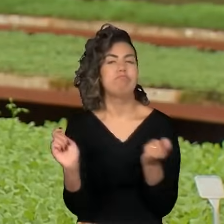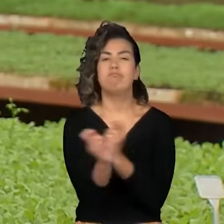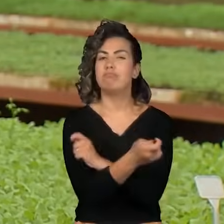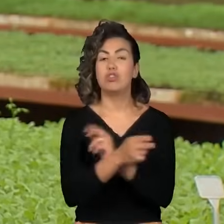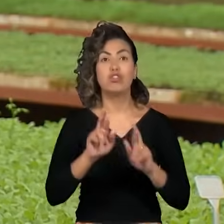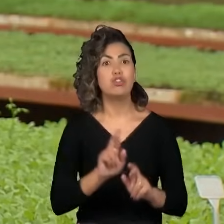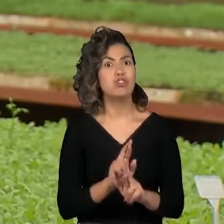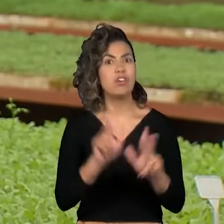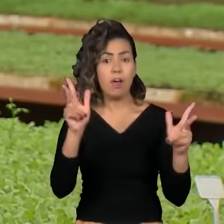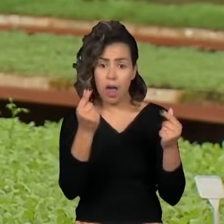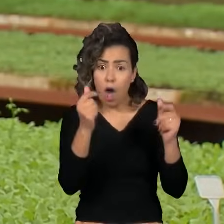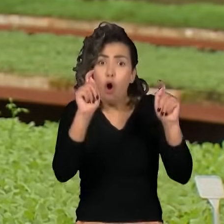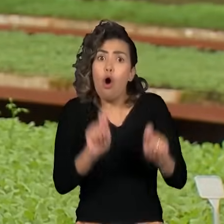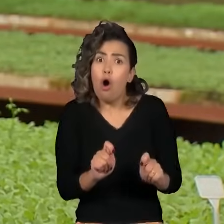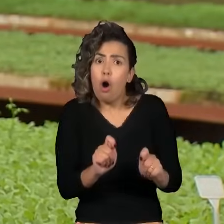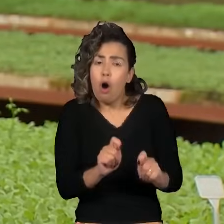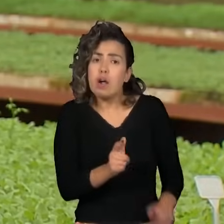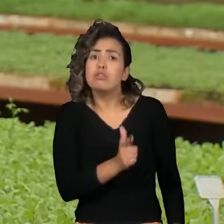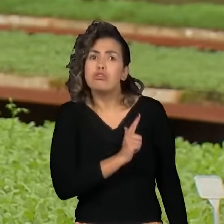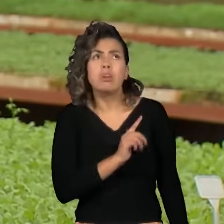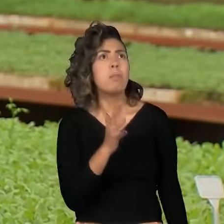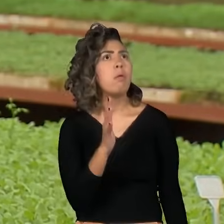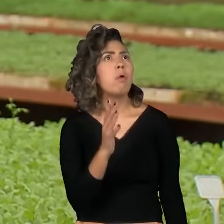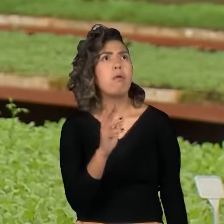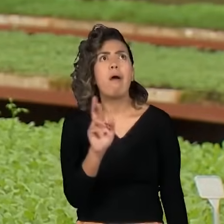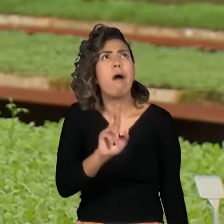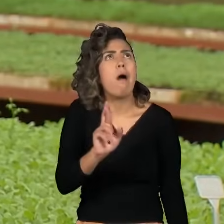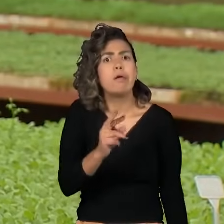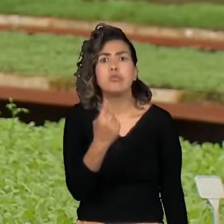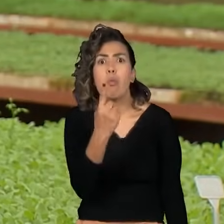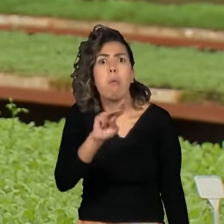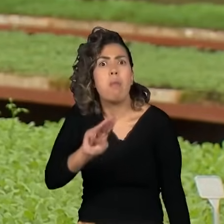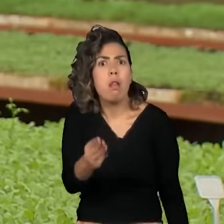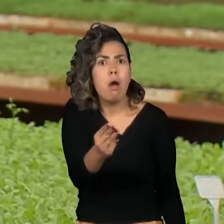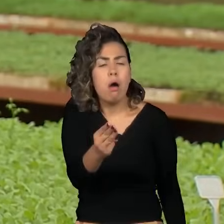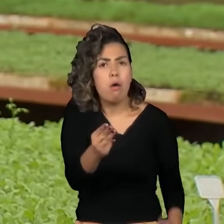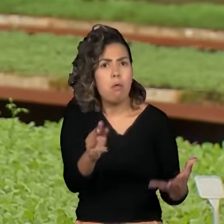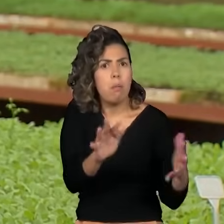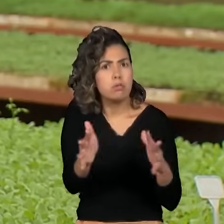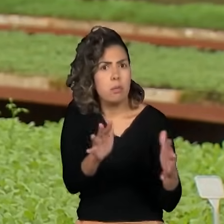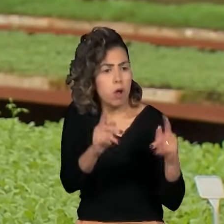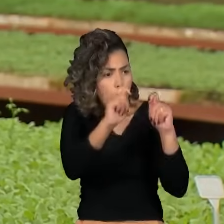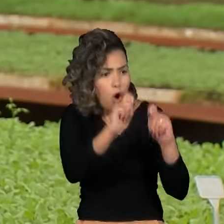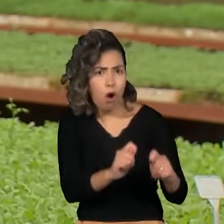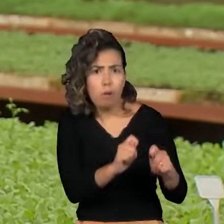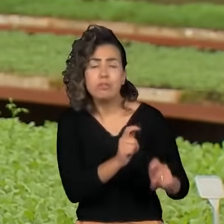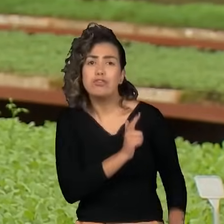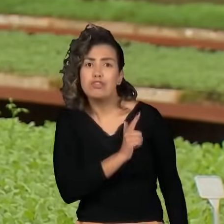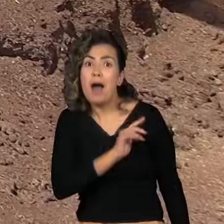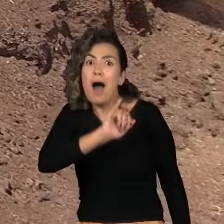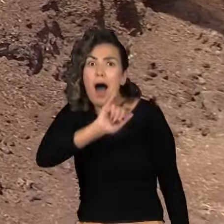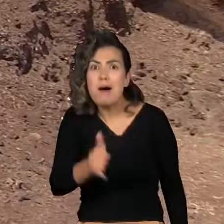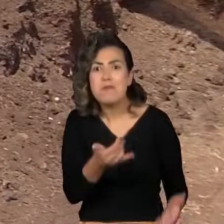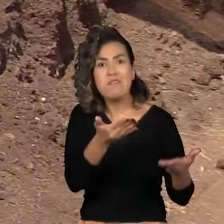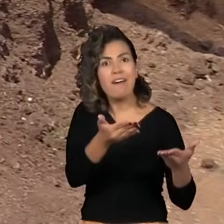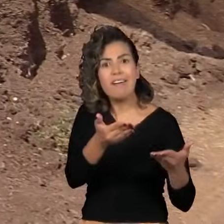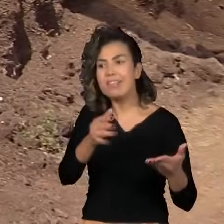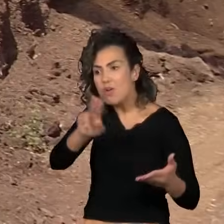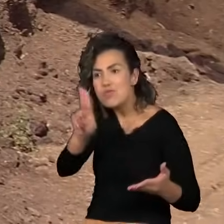aí de quase R$1 milhão com esse material e ainda usa na prefeitura.